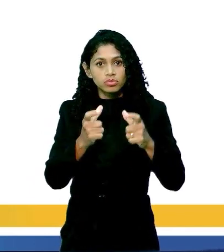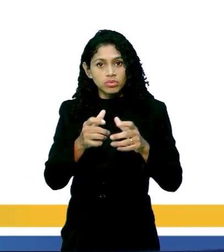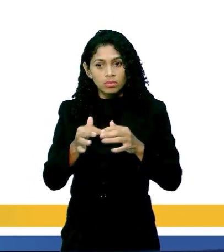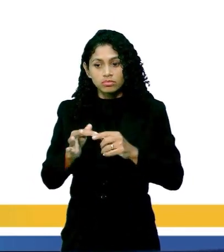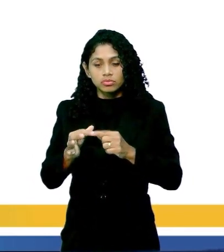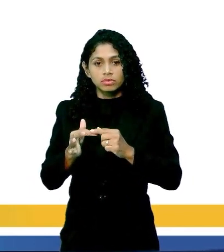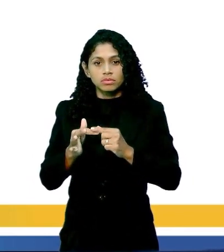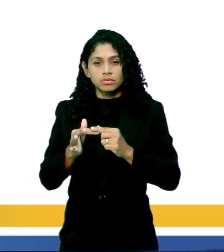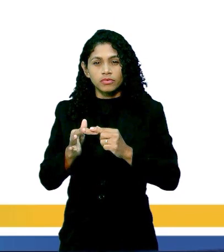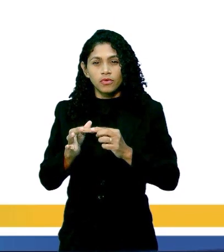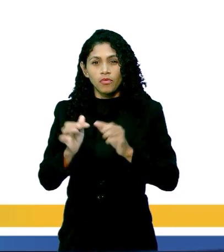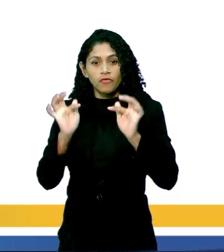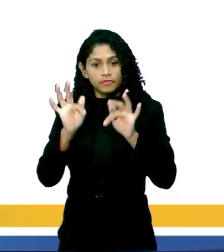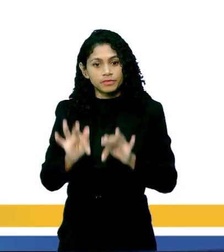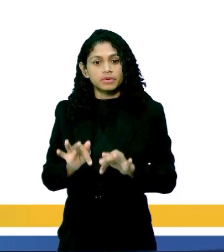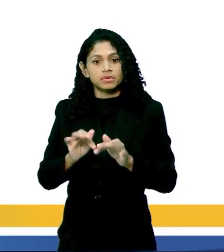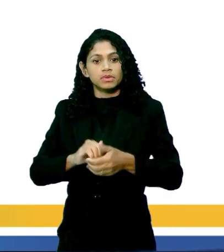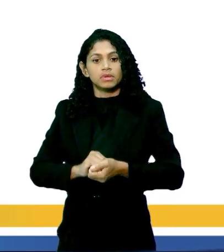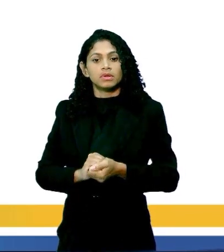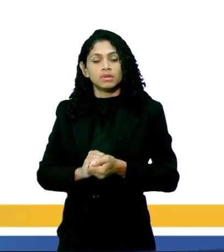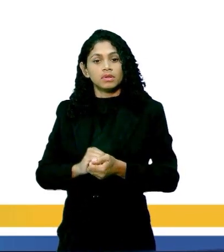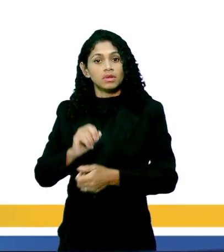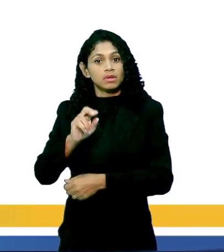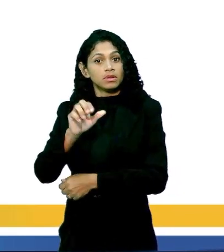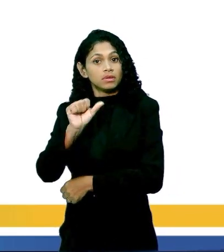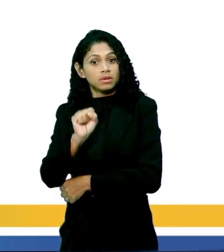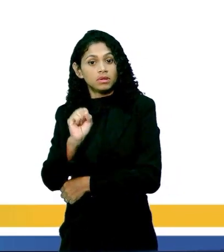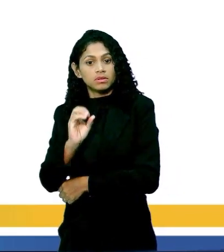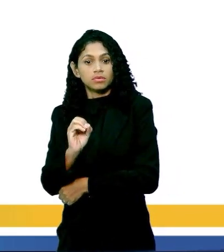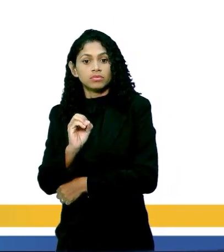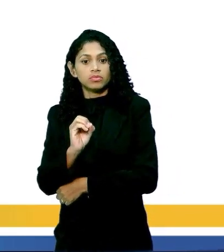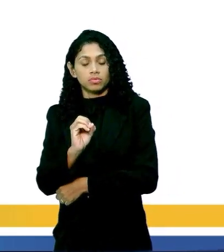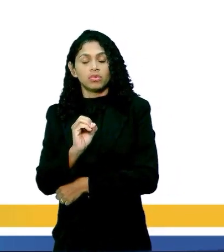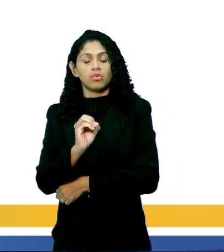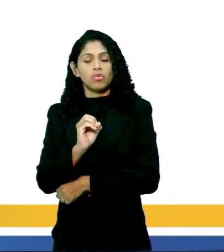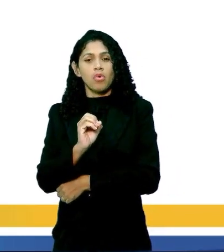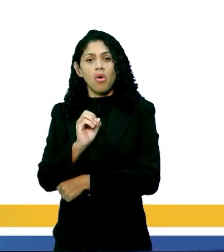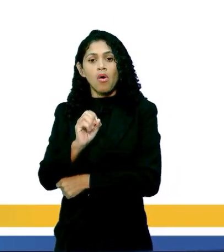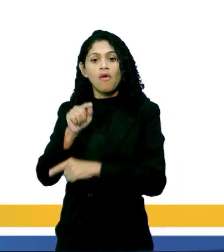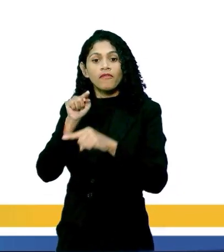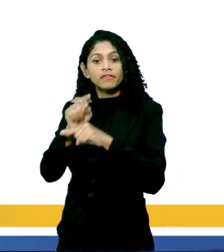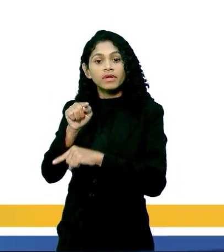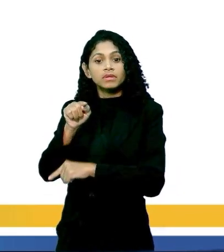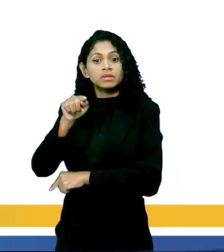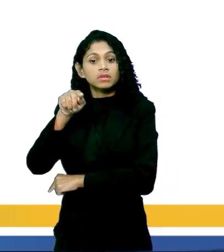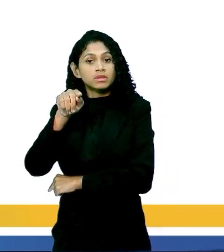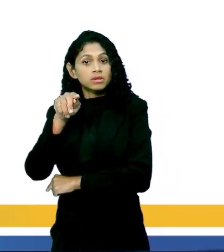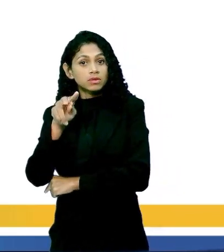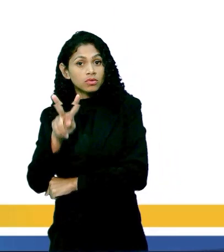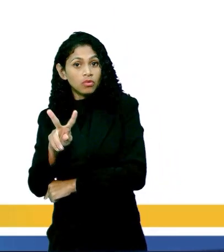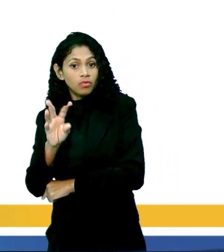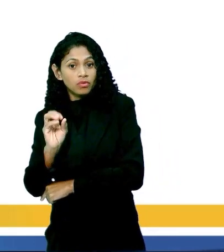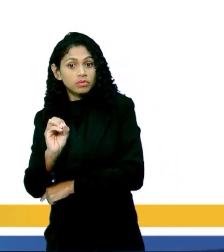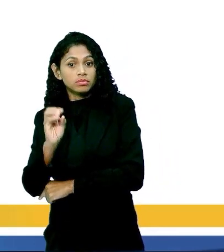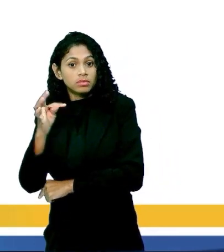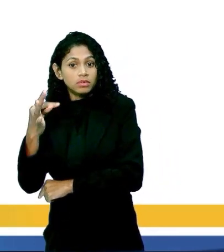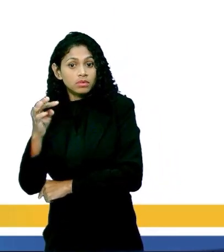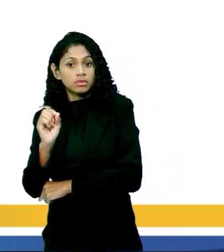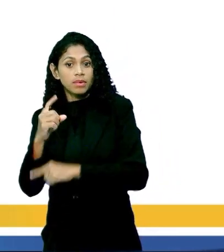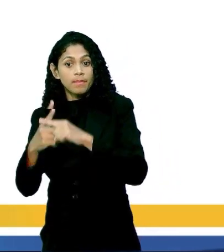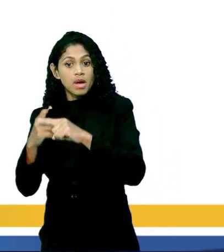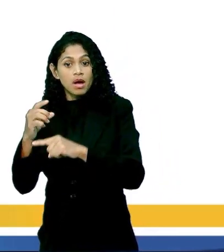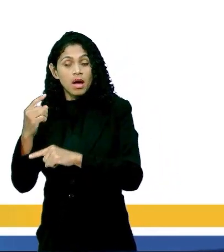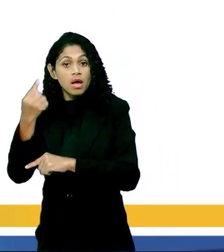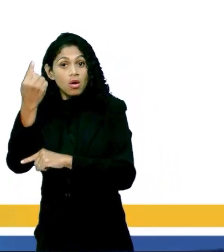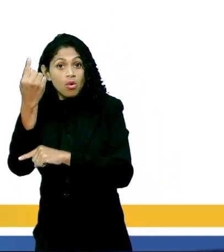espaço inicial, mais velocidade inicial, vezes o tempo, mais a metade da aceleração,